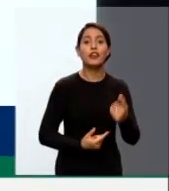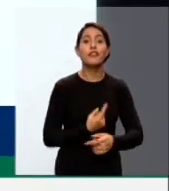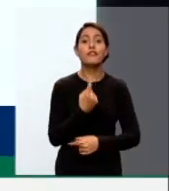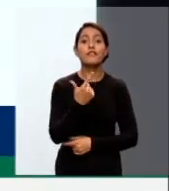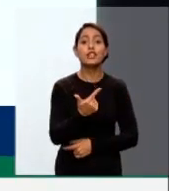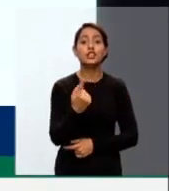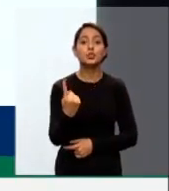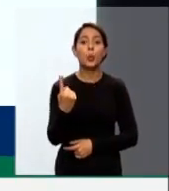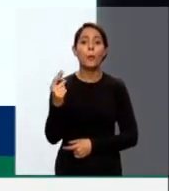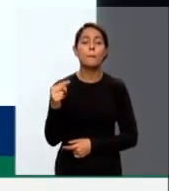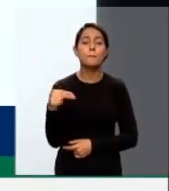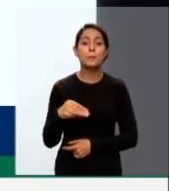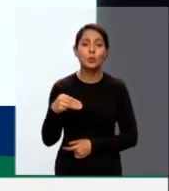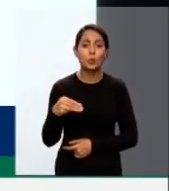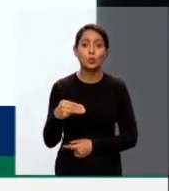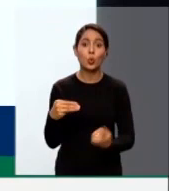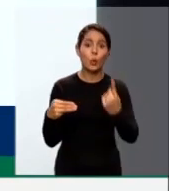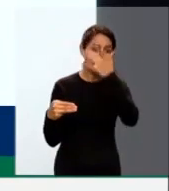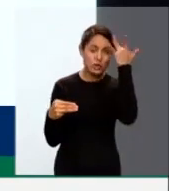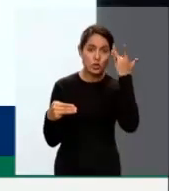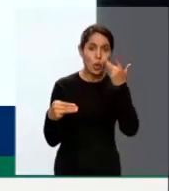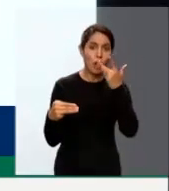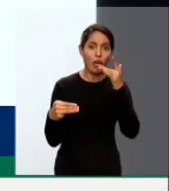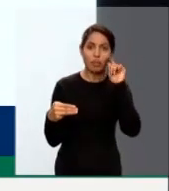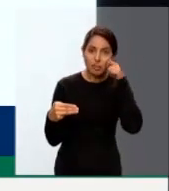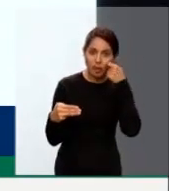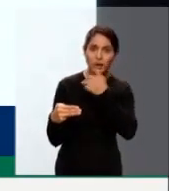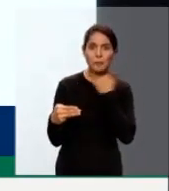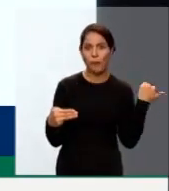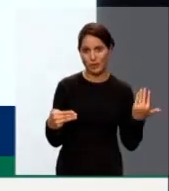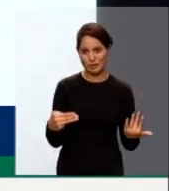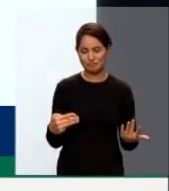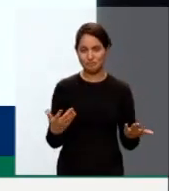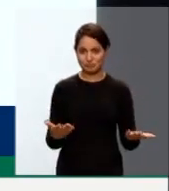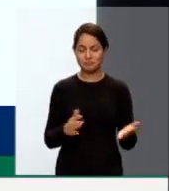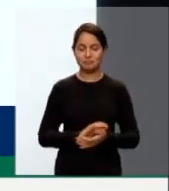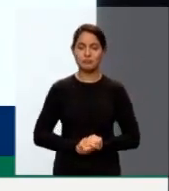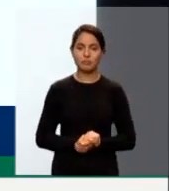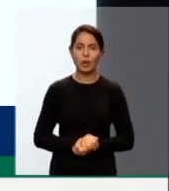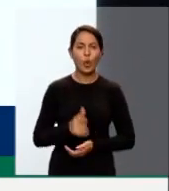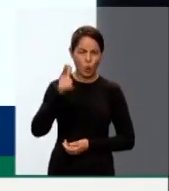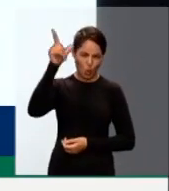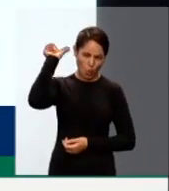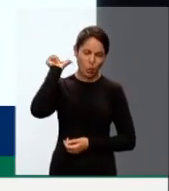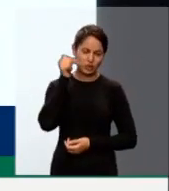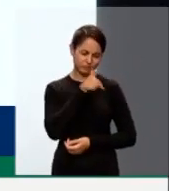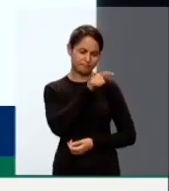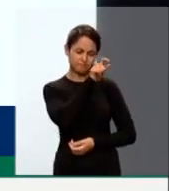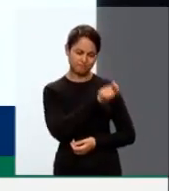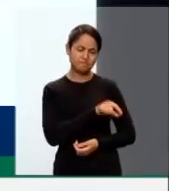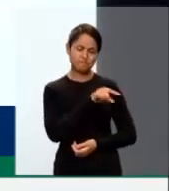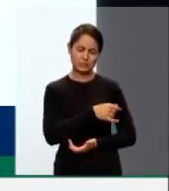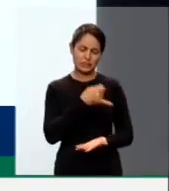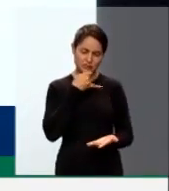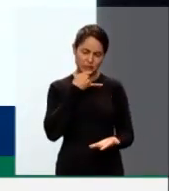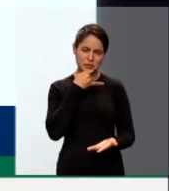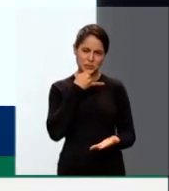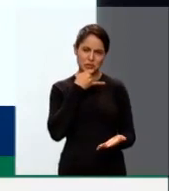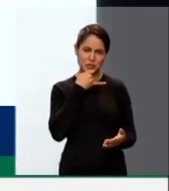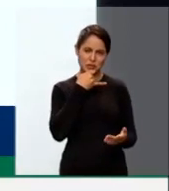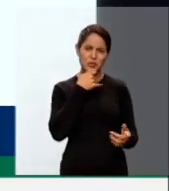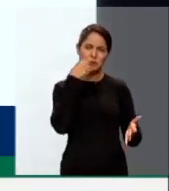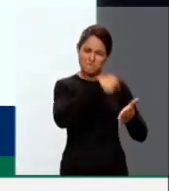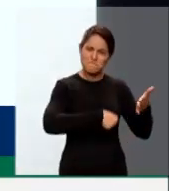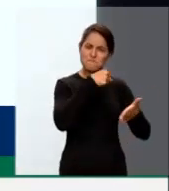tema da saúde, mas não está. Esse senhor que foi, infelizmente, espancado até a morte ontem,